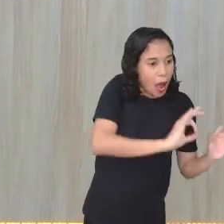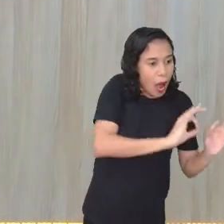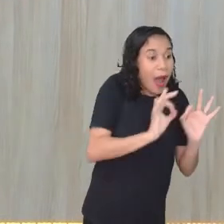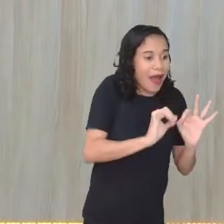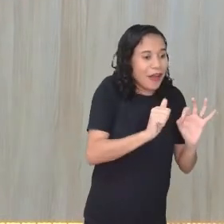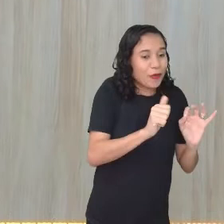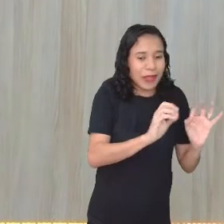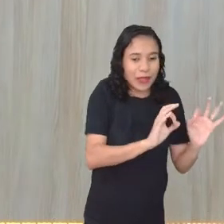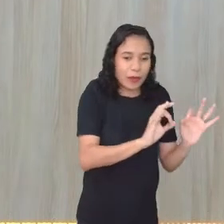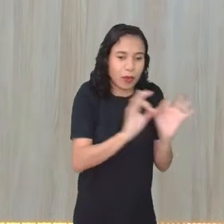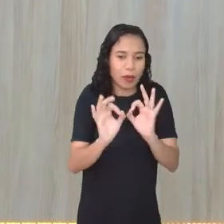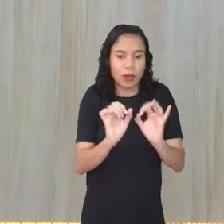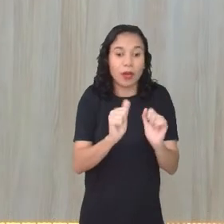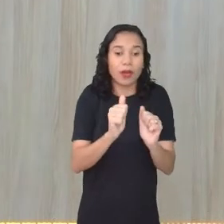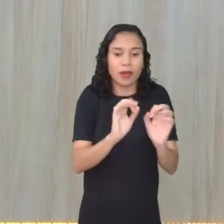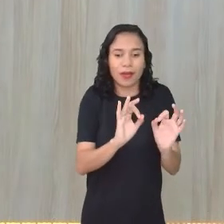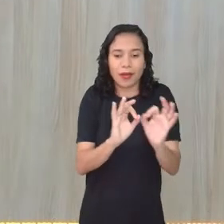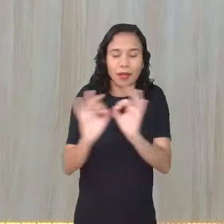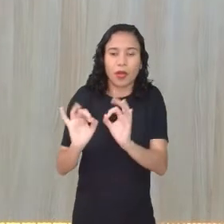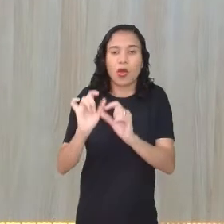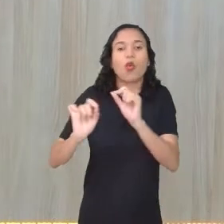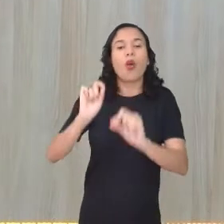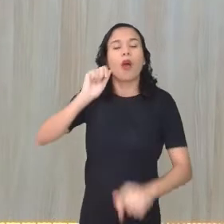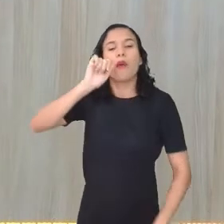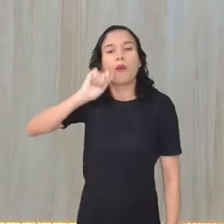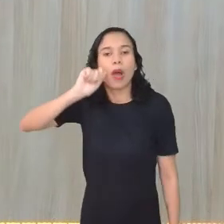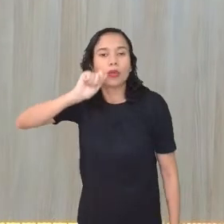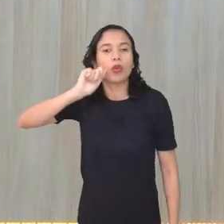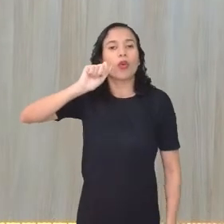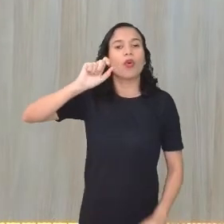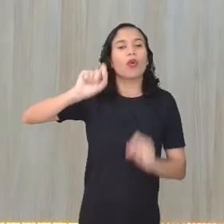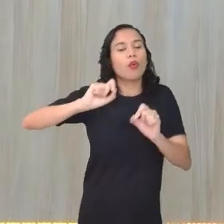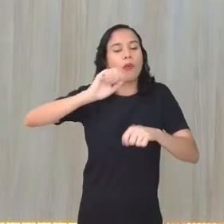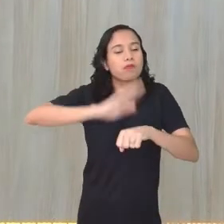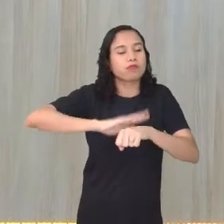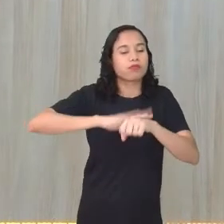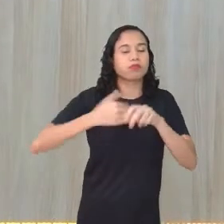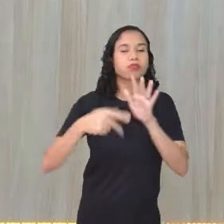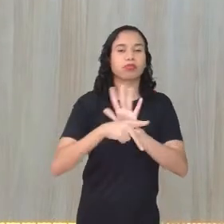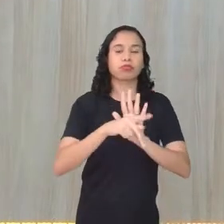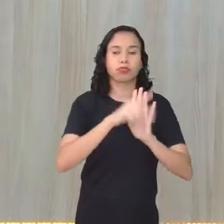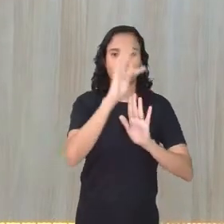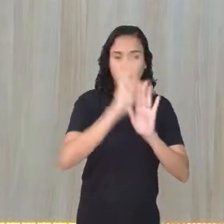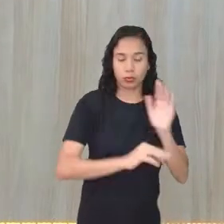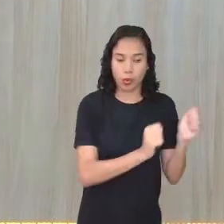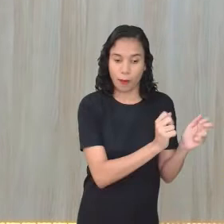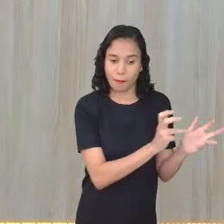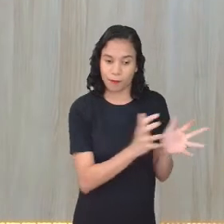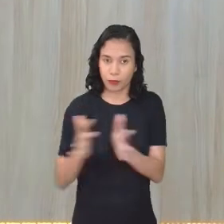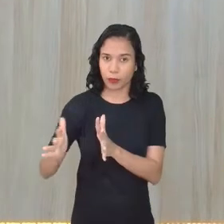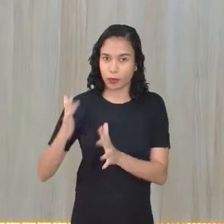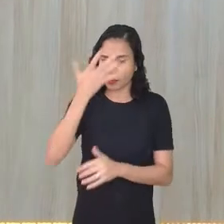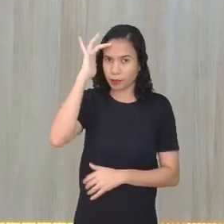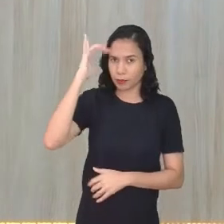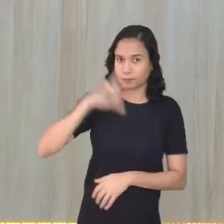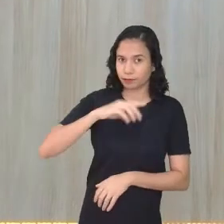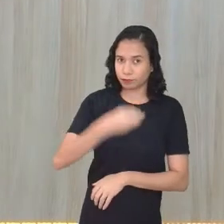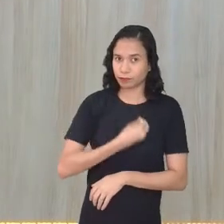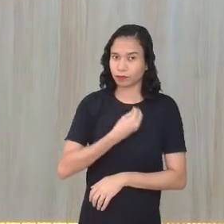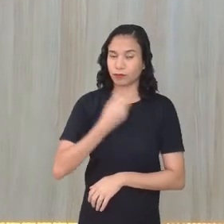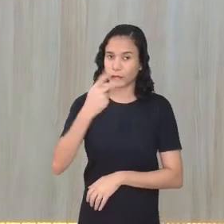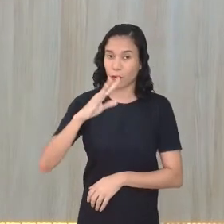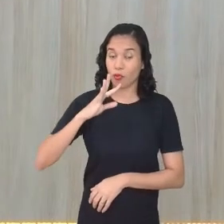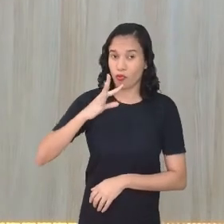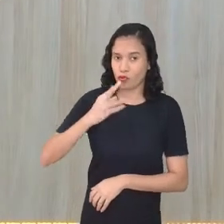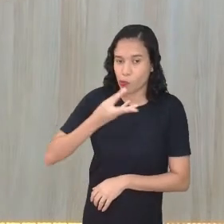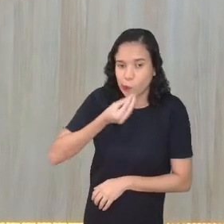que diretor, a que ator, a que momento histórico. Então, quando você busca articular o seu conhecimento